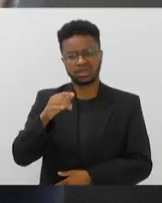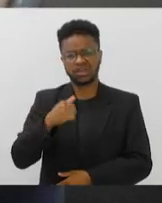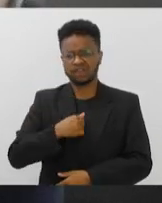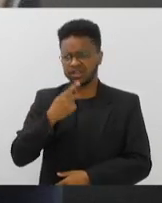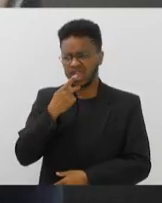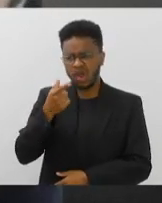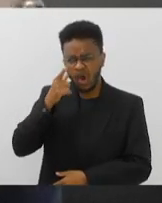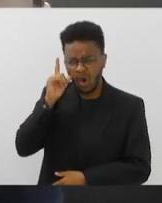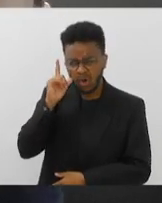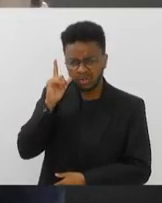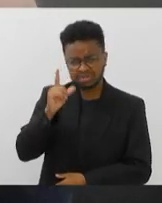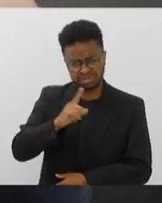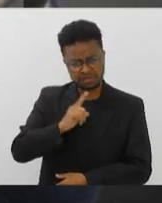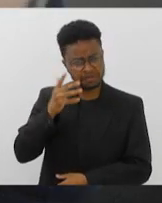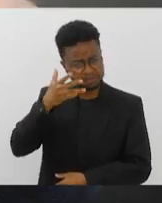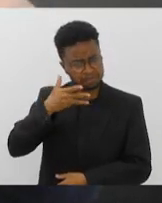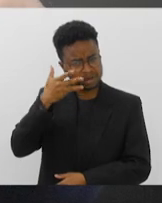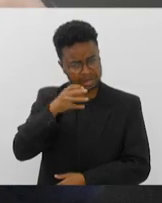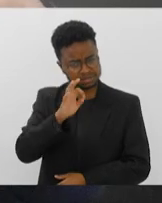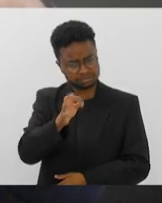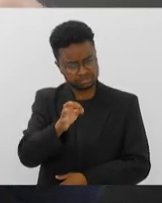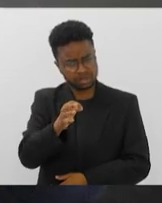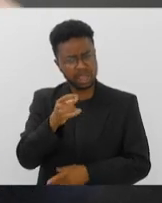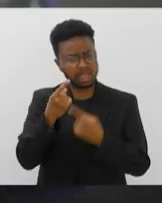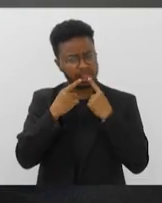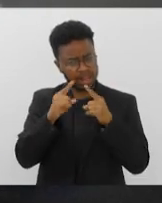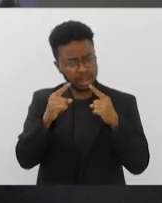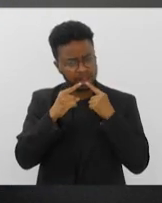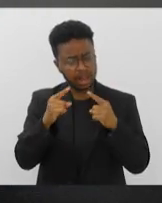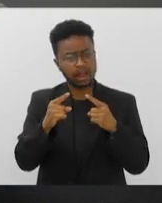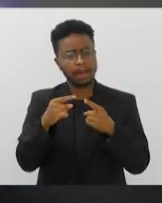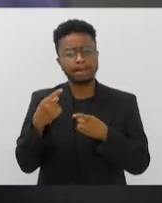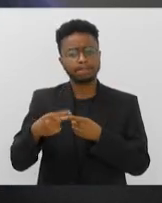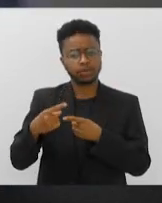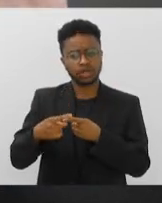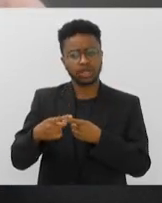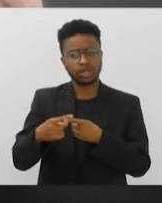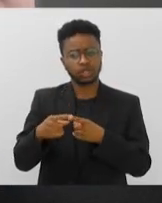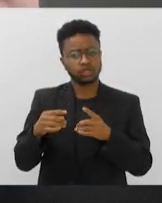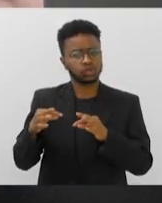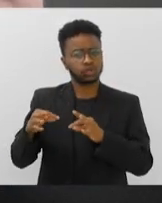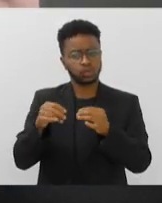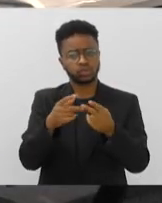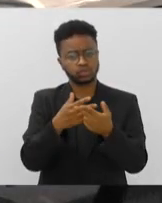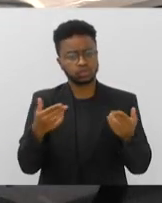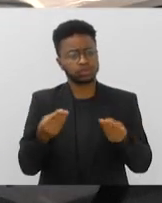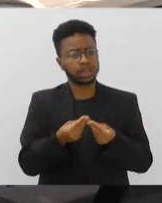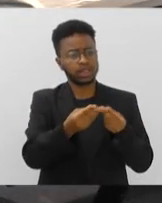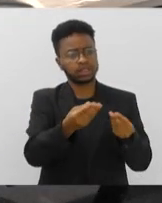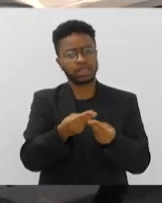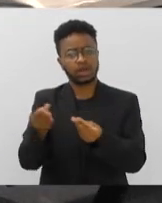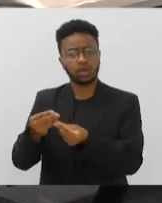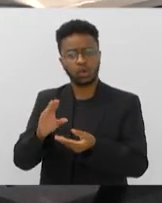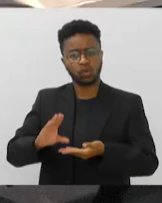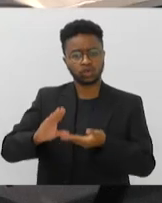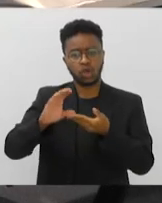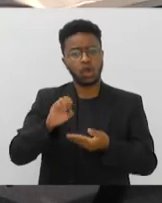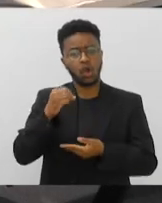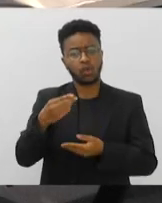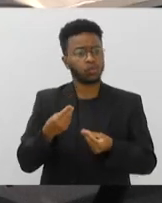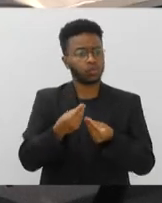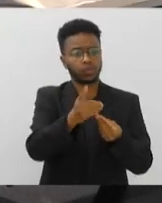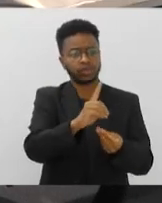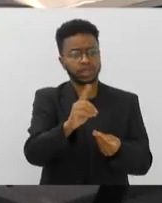ontem não teve aqui uma palestra exatamente ISO que reclamou que tudo que conanda manda para todos os conselhos do Brasil ou não chega ou chega